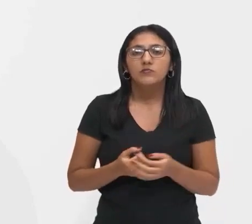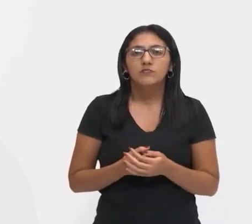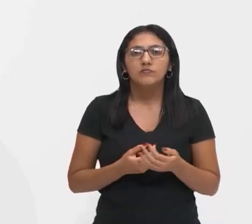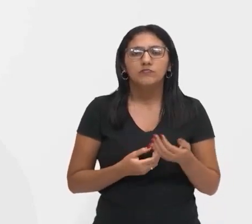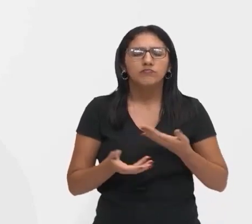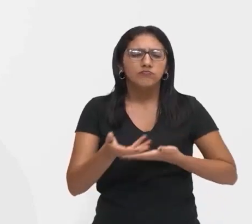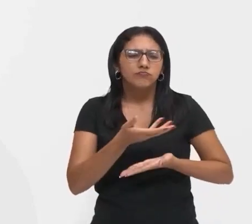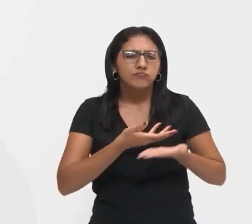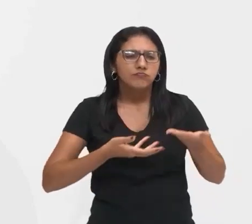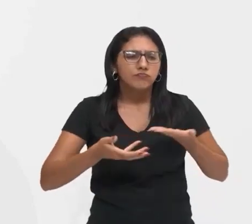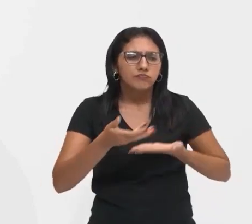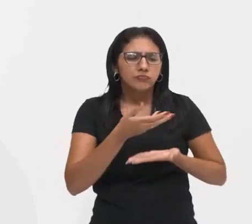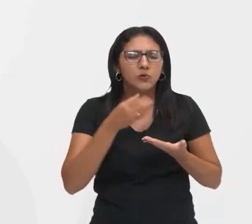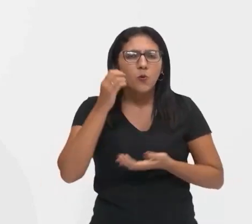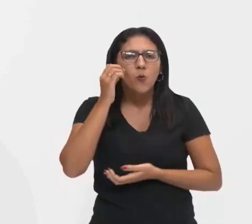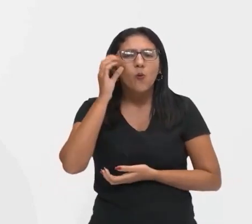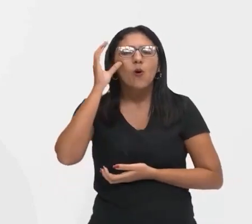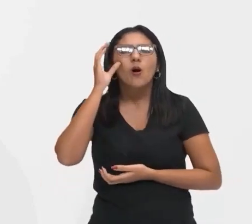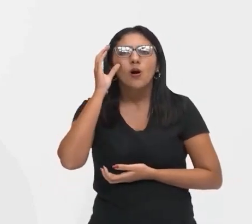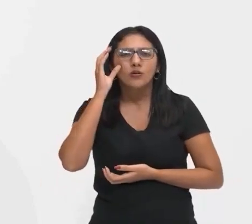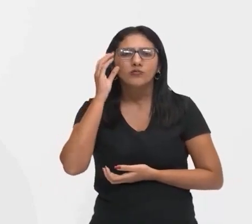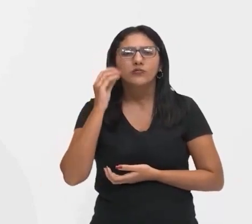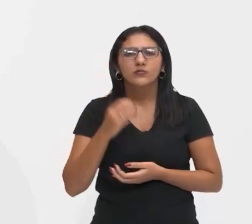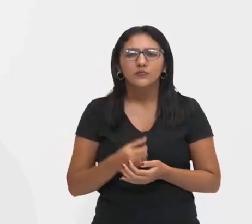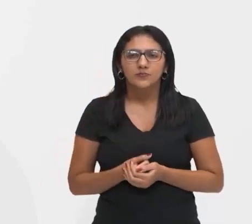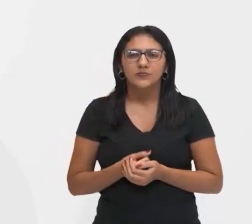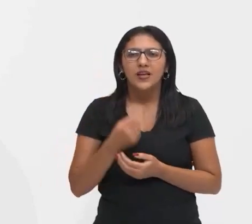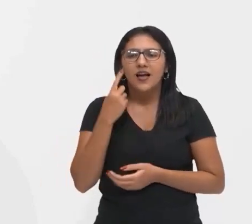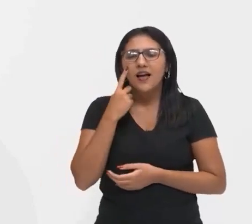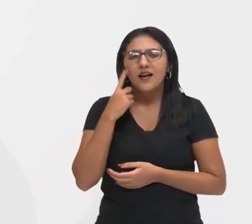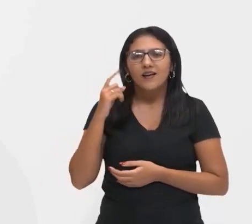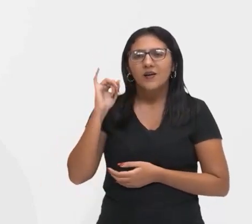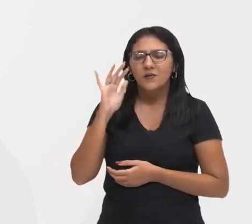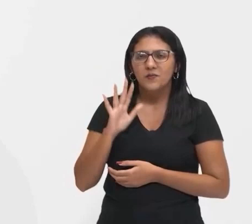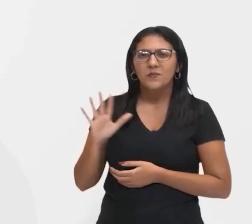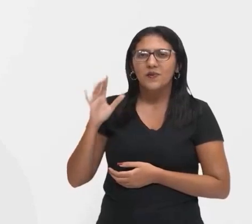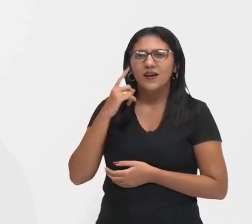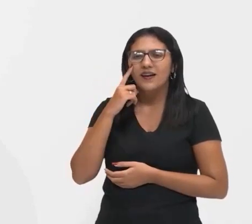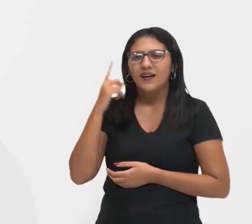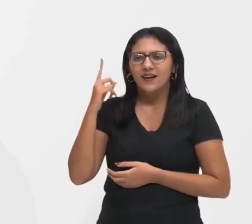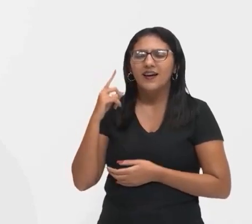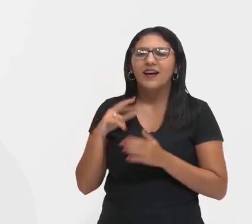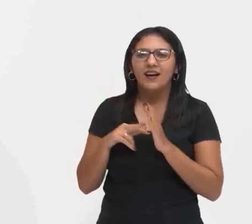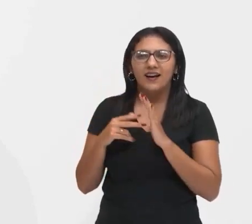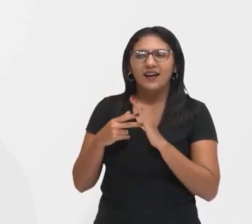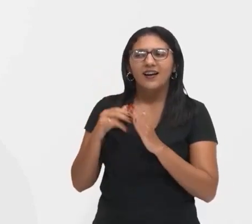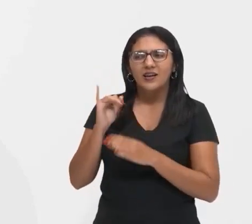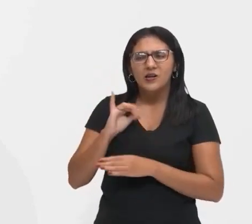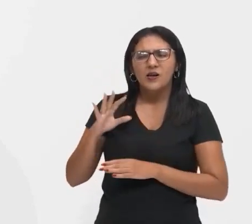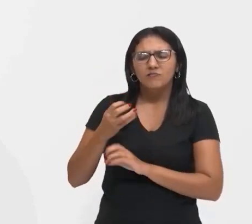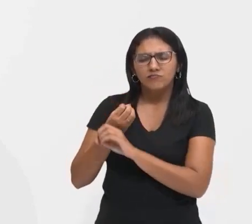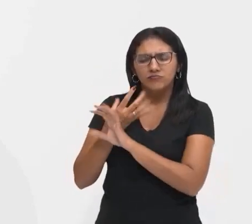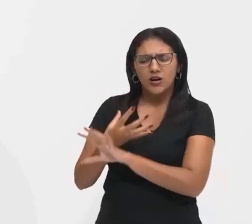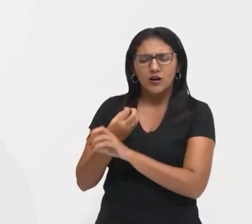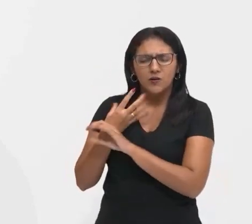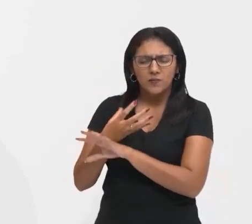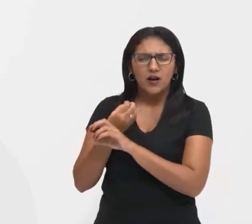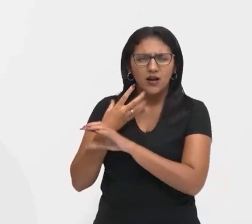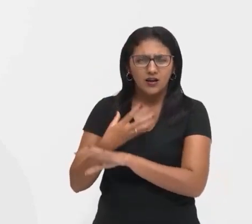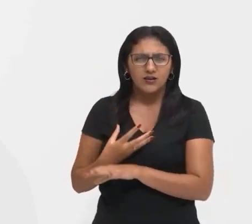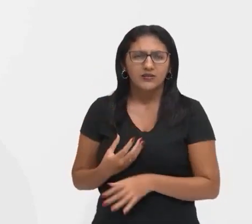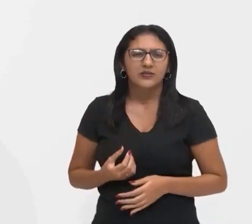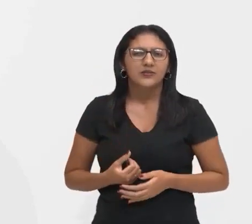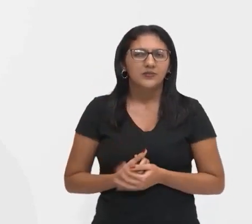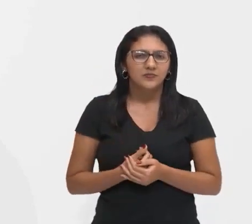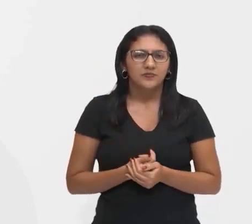troca de conhecimentos, tá? Eu acho que essa imagem é muito legal para essa troca de conhecimentos. Nesse momento, os